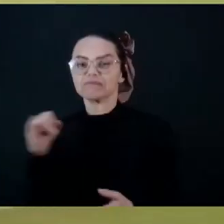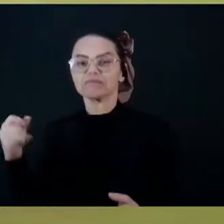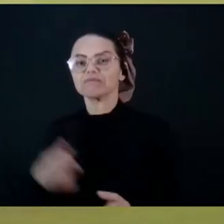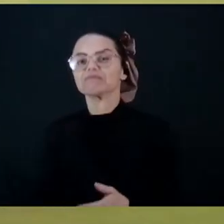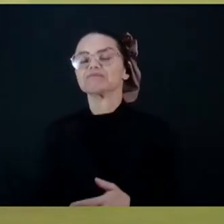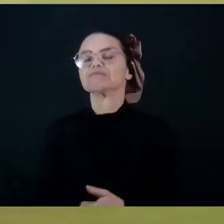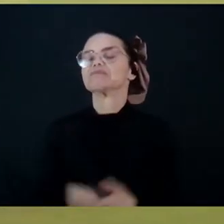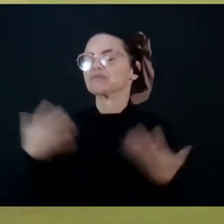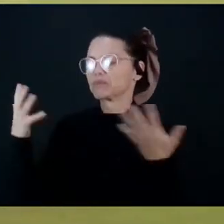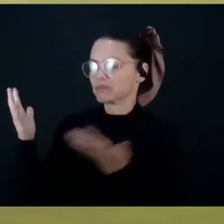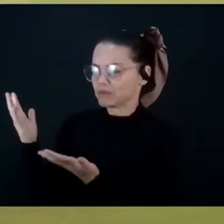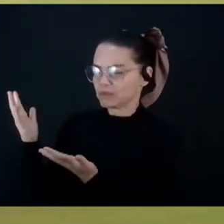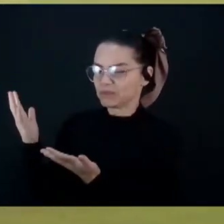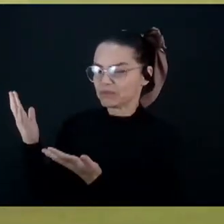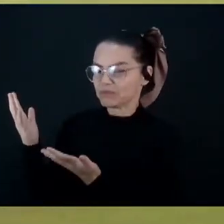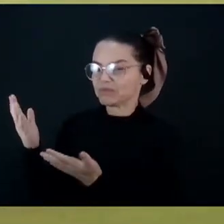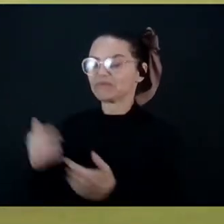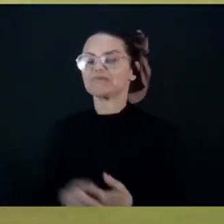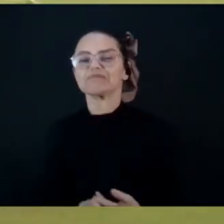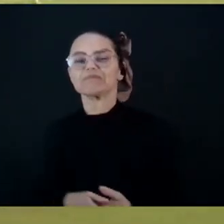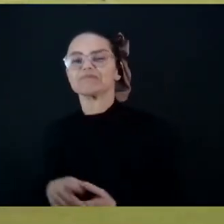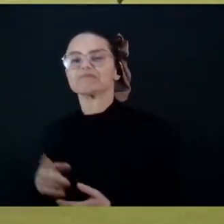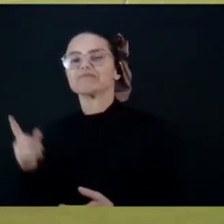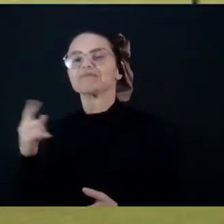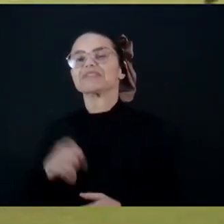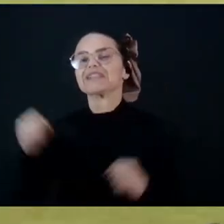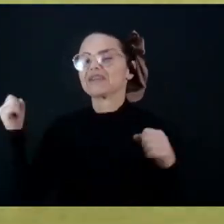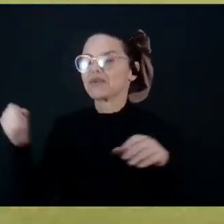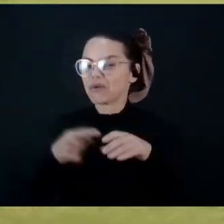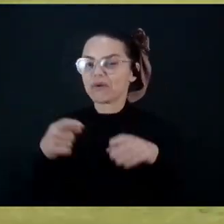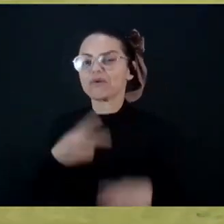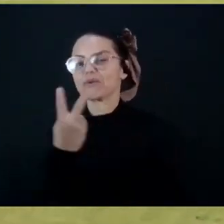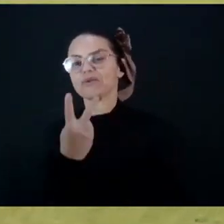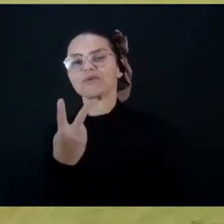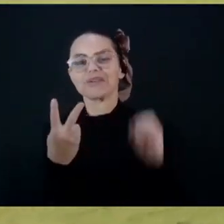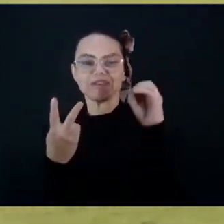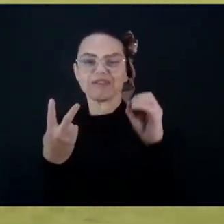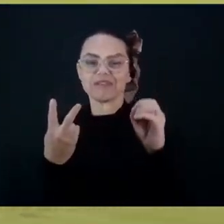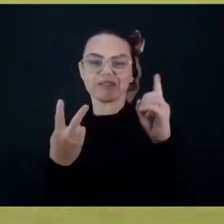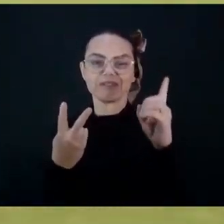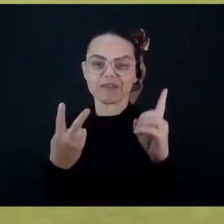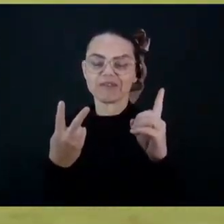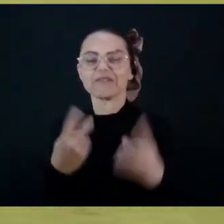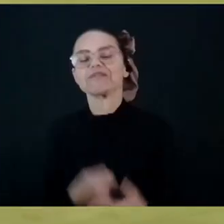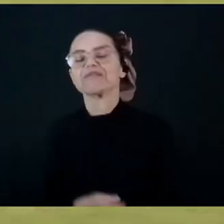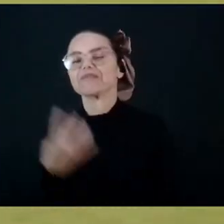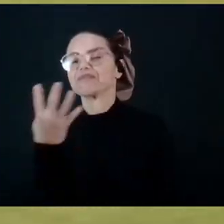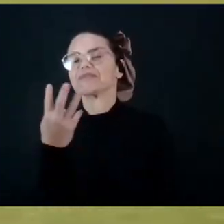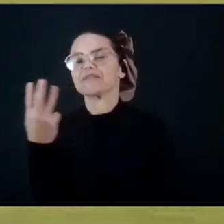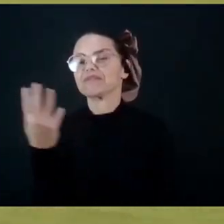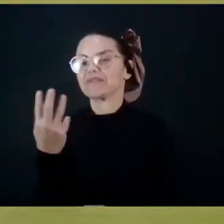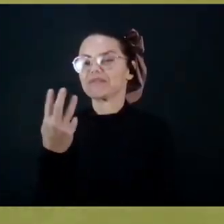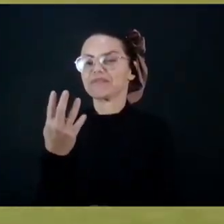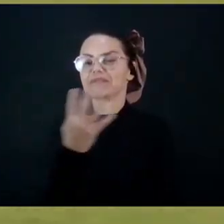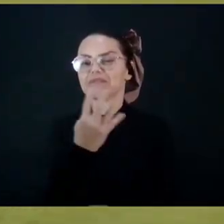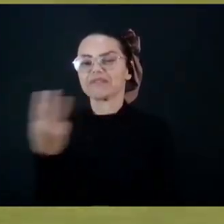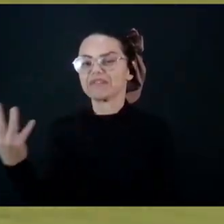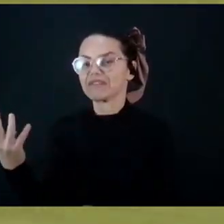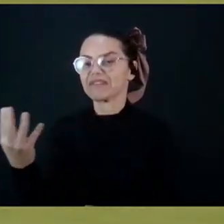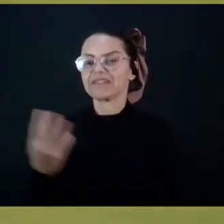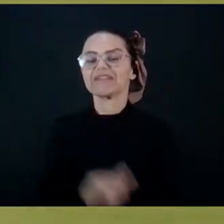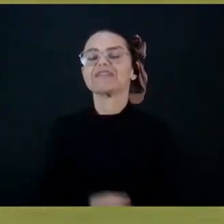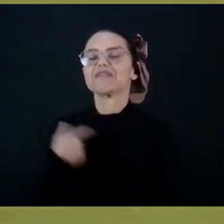centroavante, desviou para o fundo das redes, 2-1. E aos 43 minutos veio o golpe